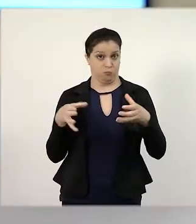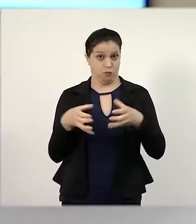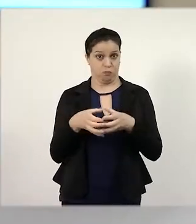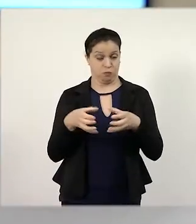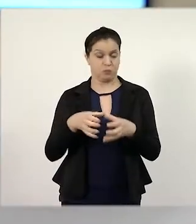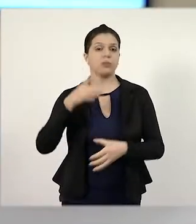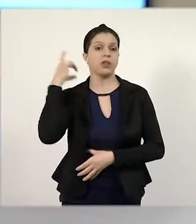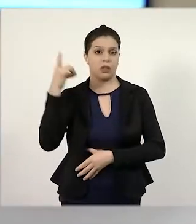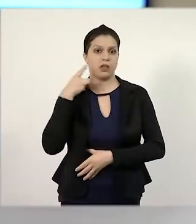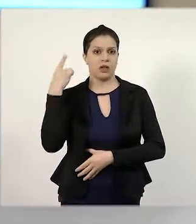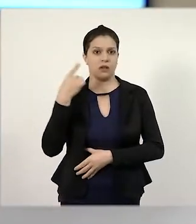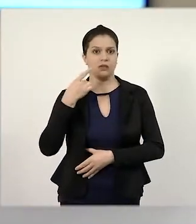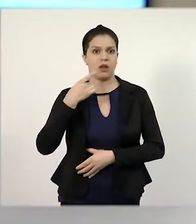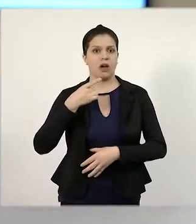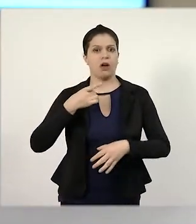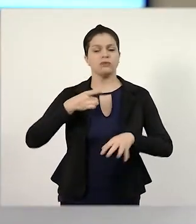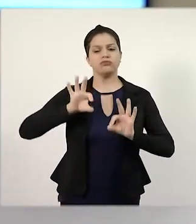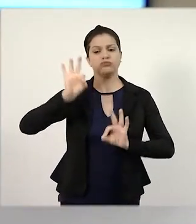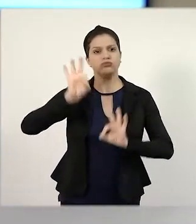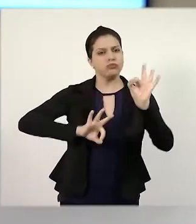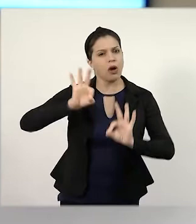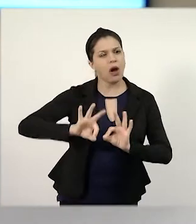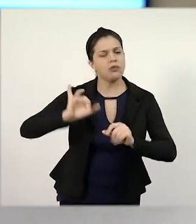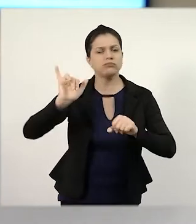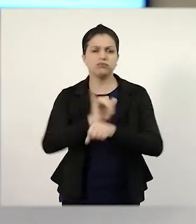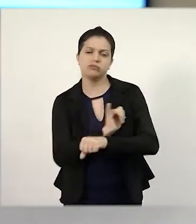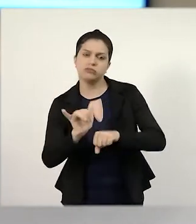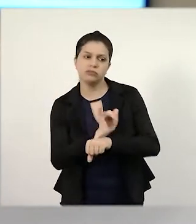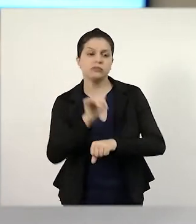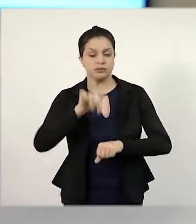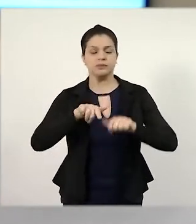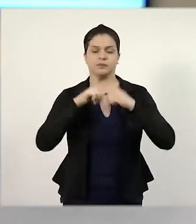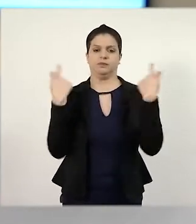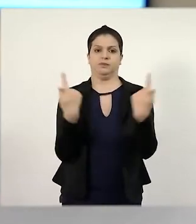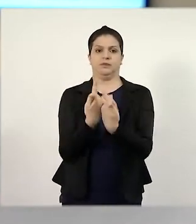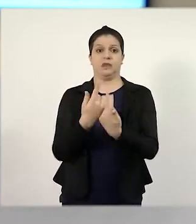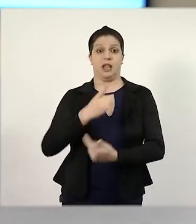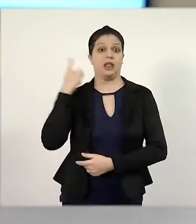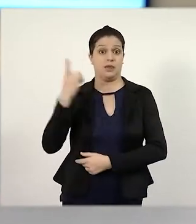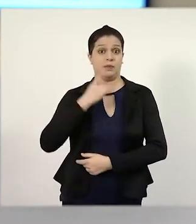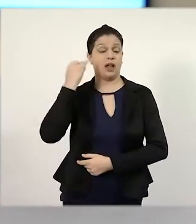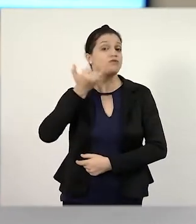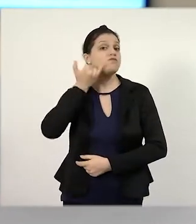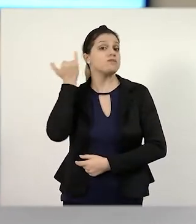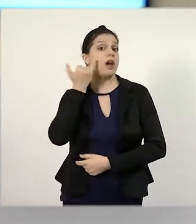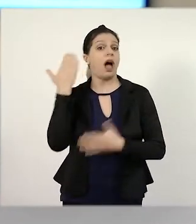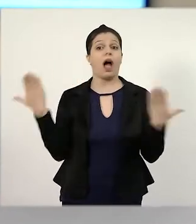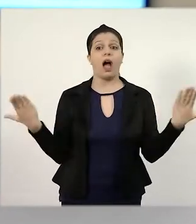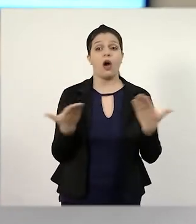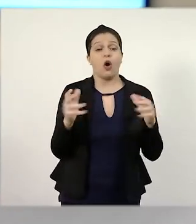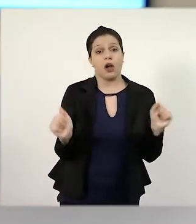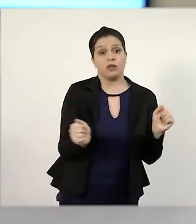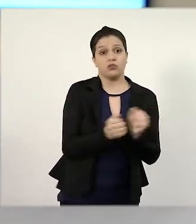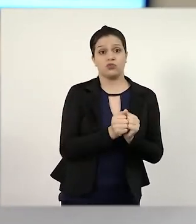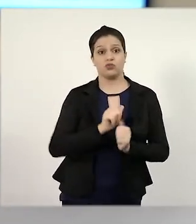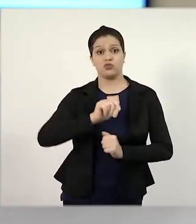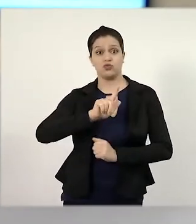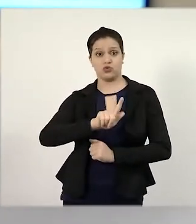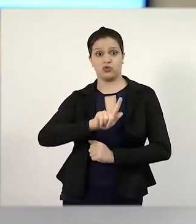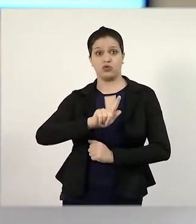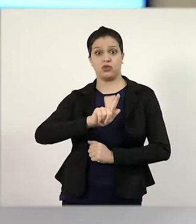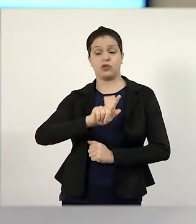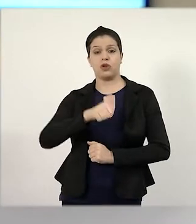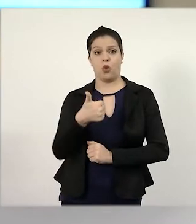Blocos parlamentares se reorganizam na Assembleia. O deputado Jamilson Nami faz parte agora do G11,